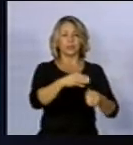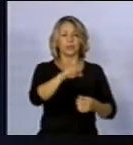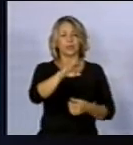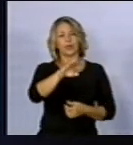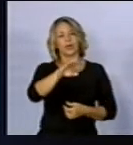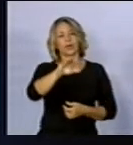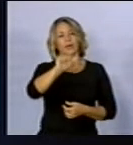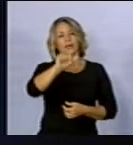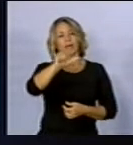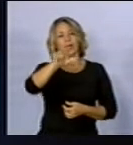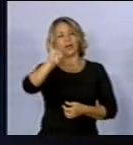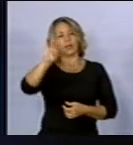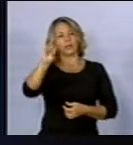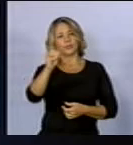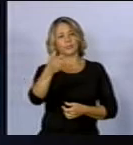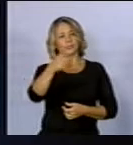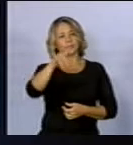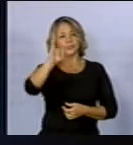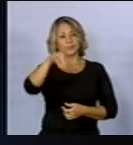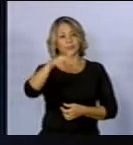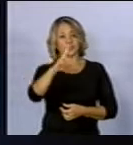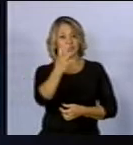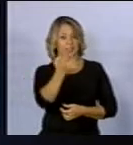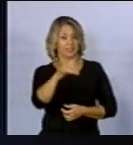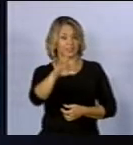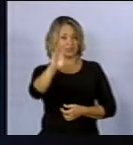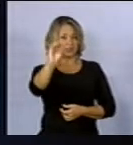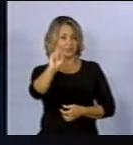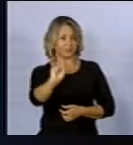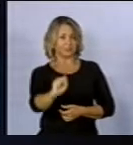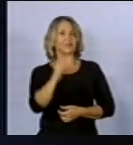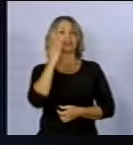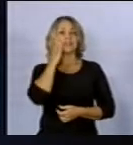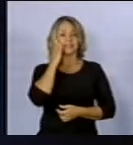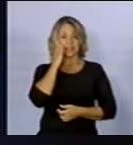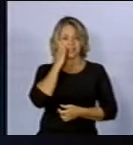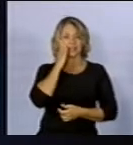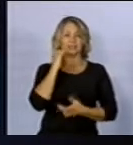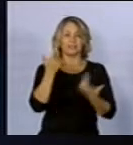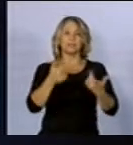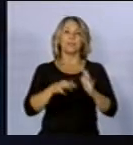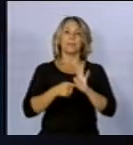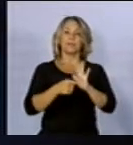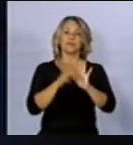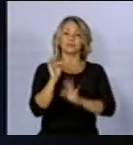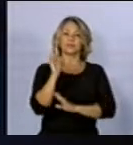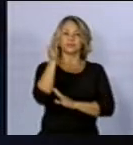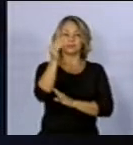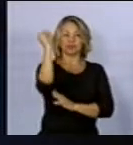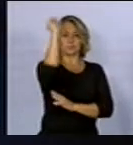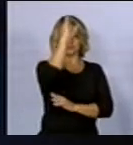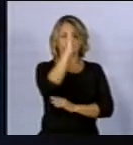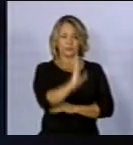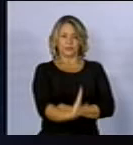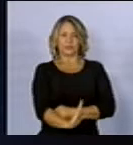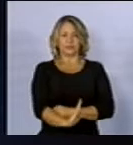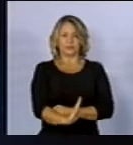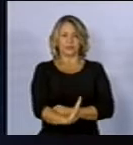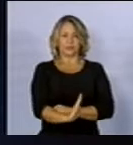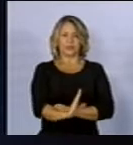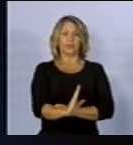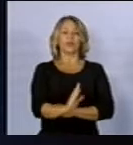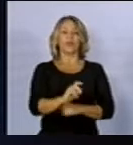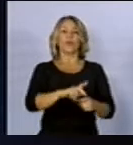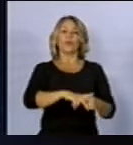alto Pinheiros considerou o idec que este é um leading Case sobre o futuro do Brasil o Artigo